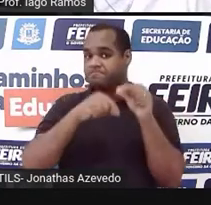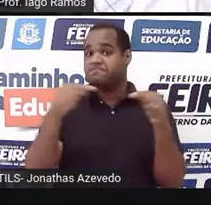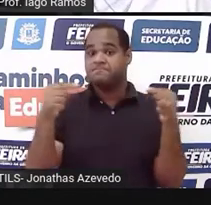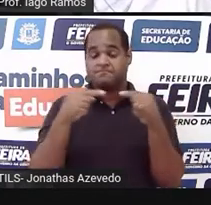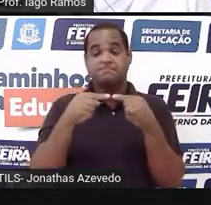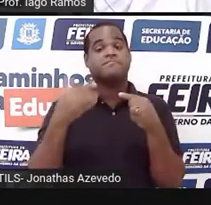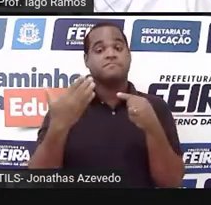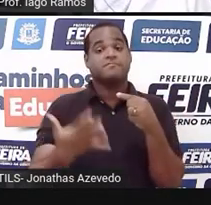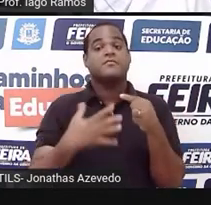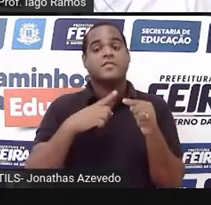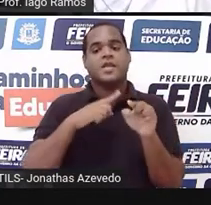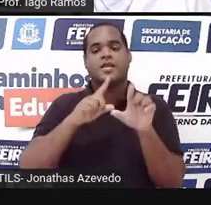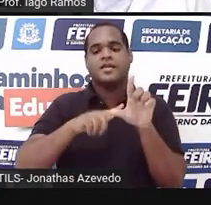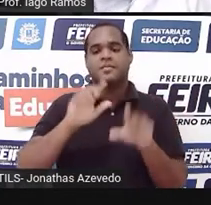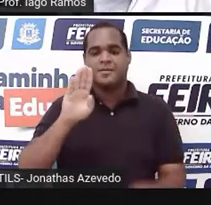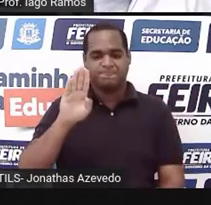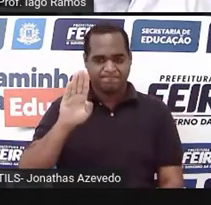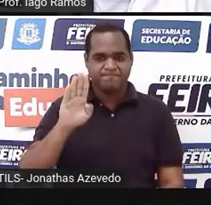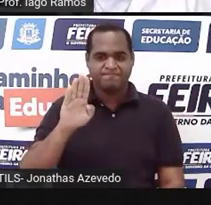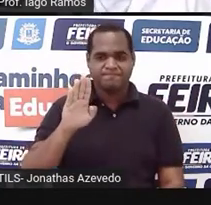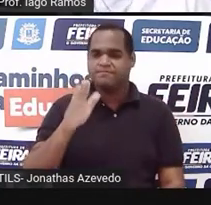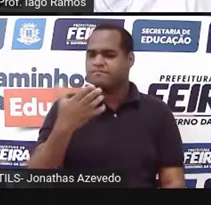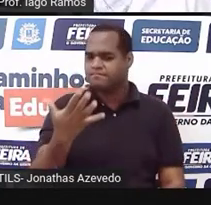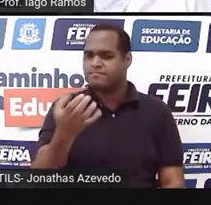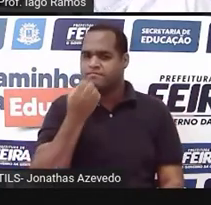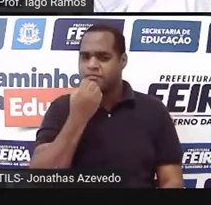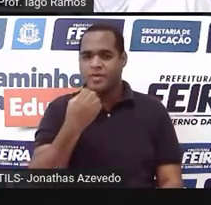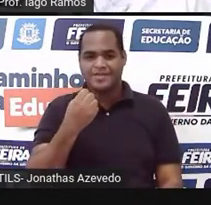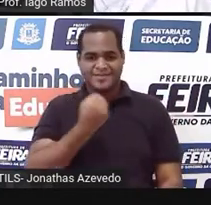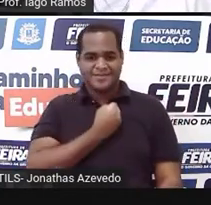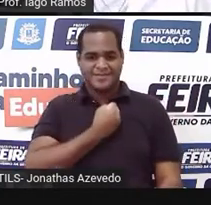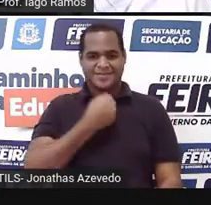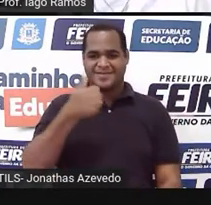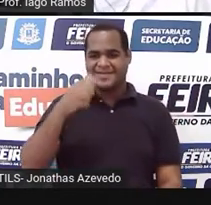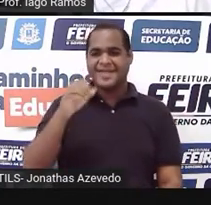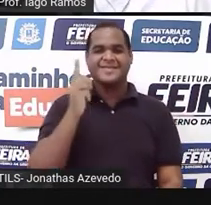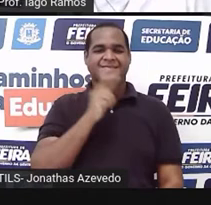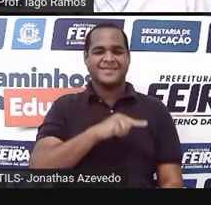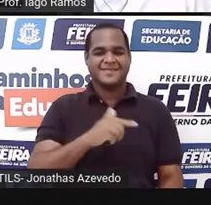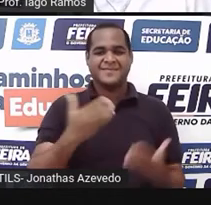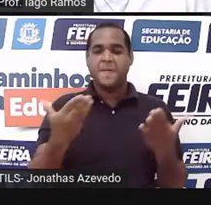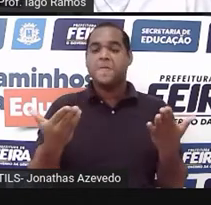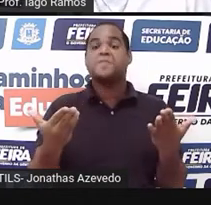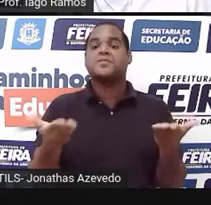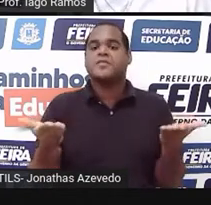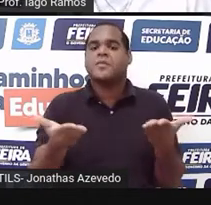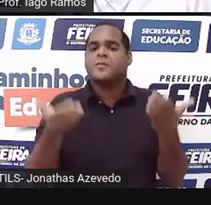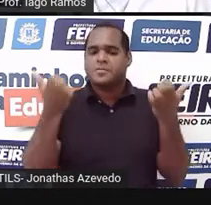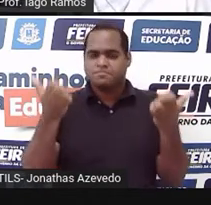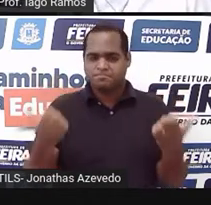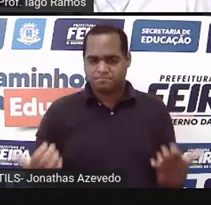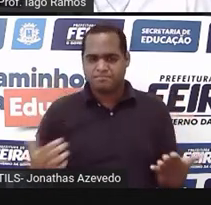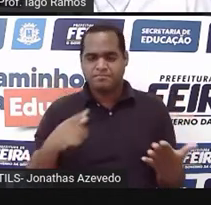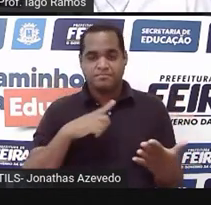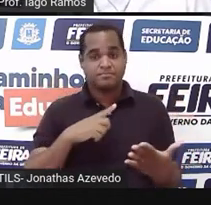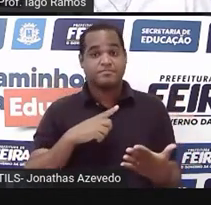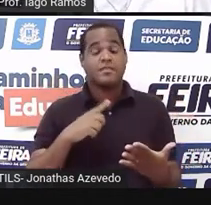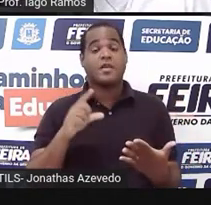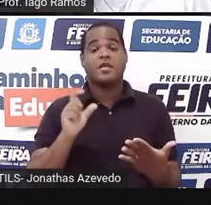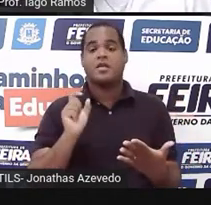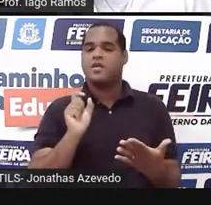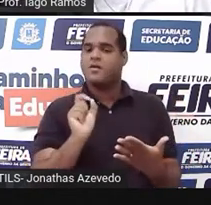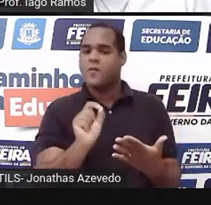é pela letra B Tá bom então nota 10 É isso aí agora não é aquele tipo